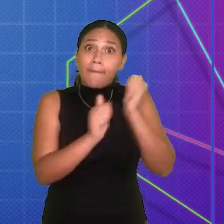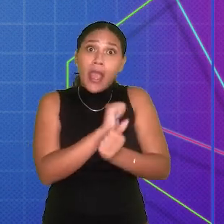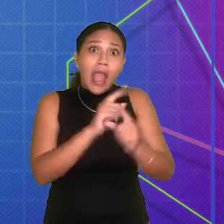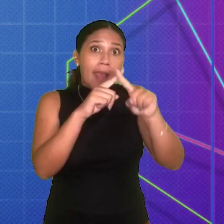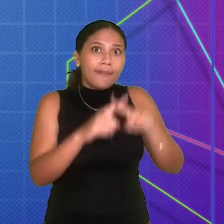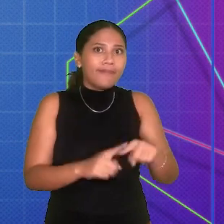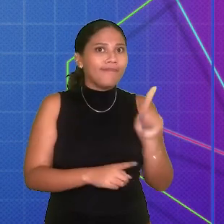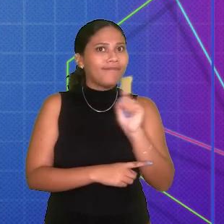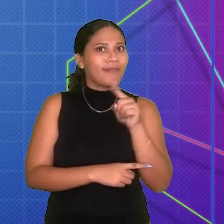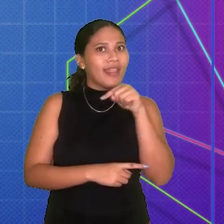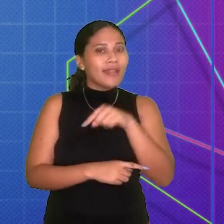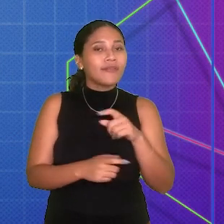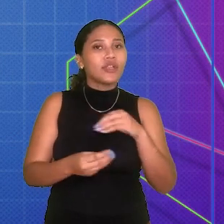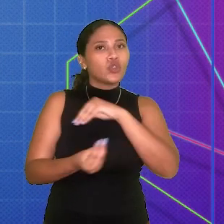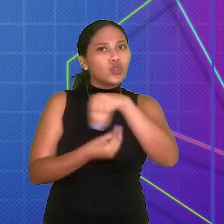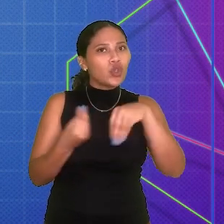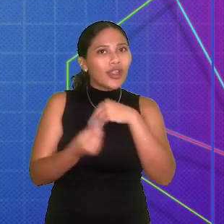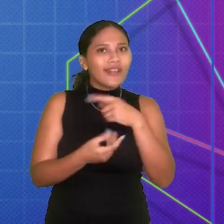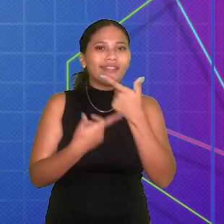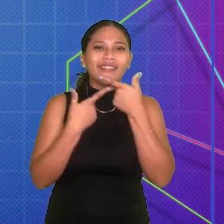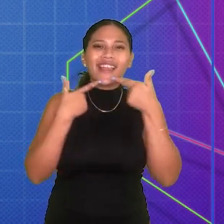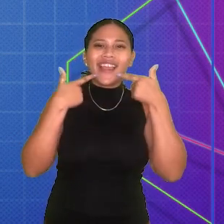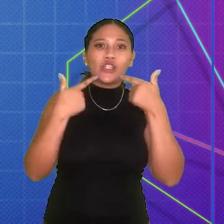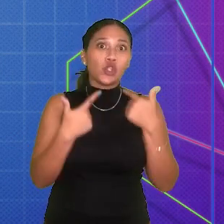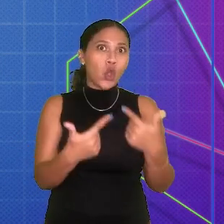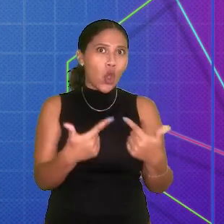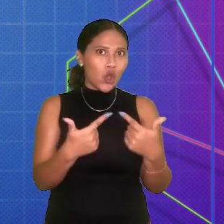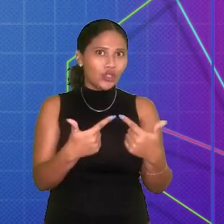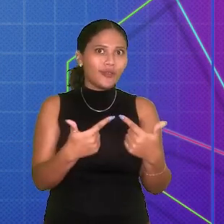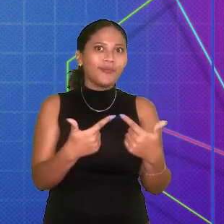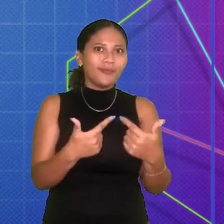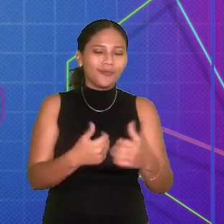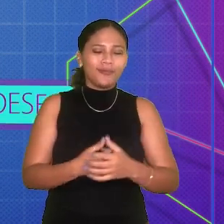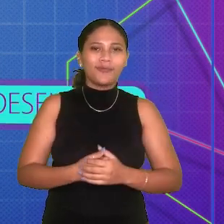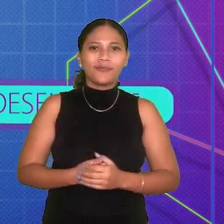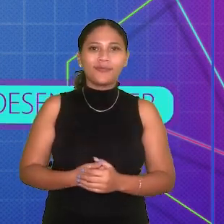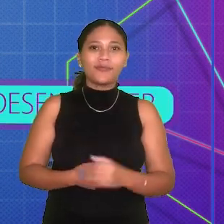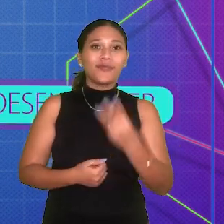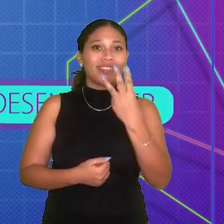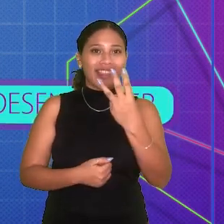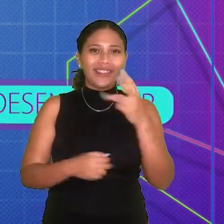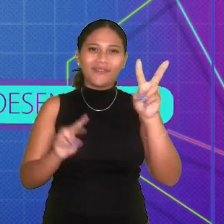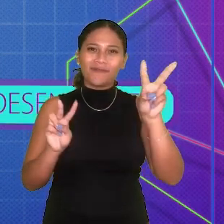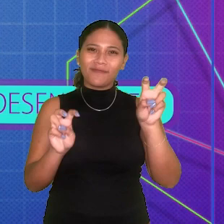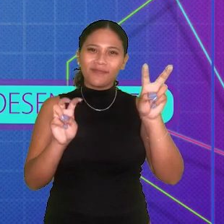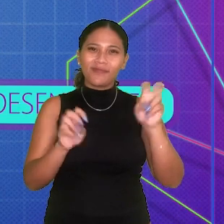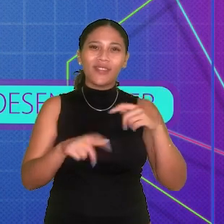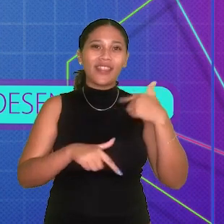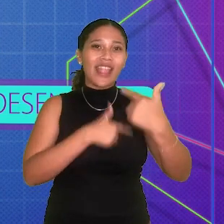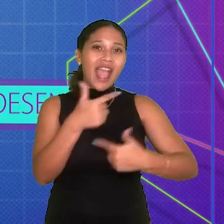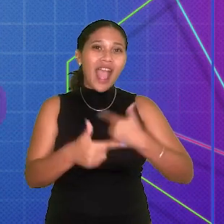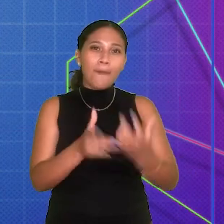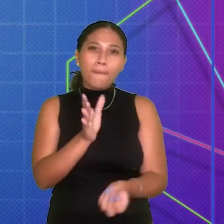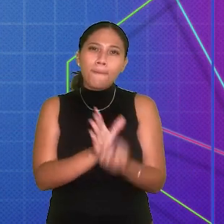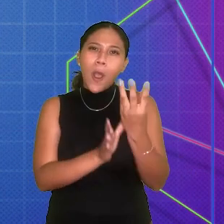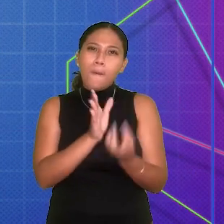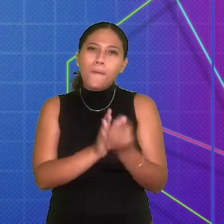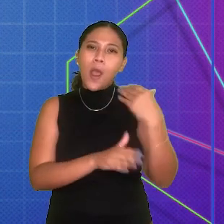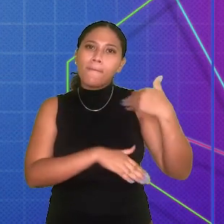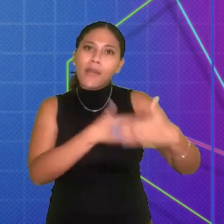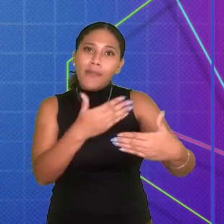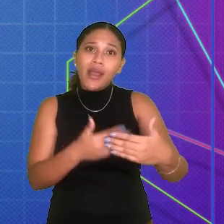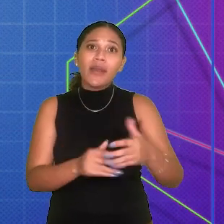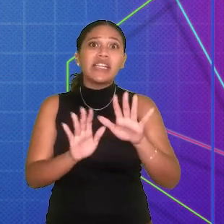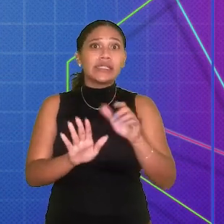Aqui é preciso misturar carisma com sorte. Parte 3. Trabalhar com desenvolvimento sem